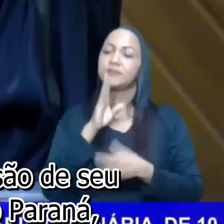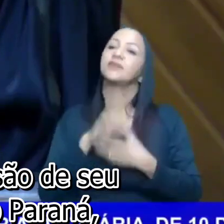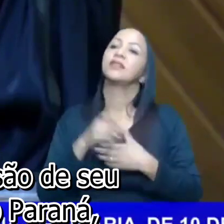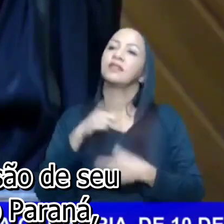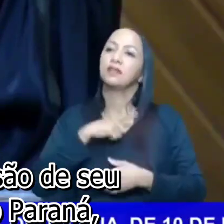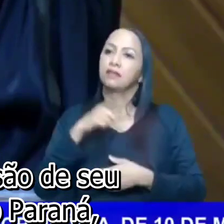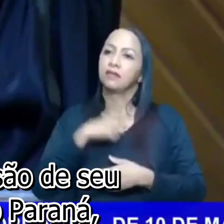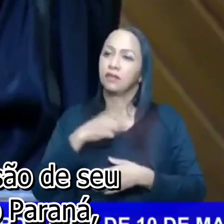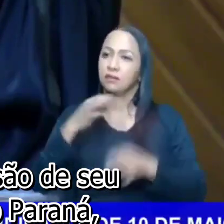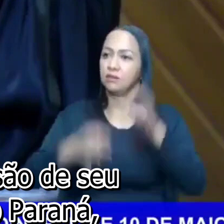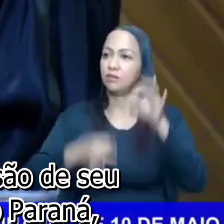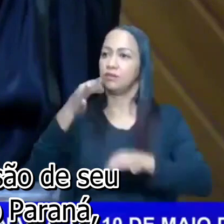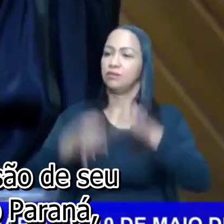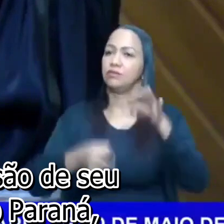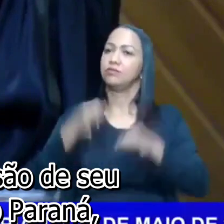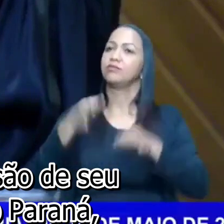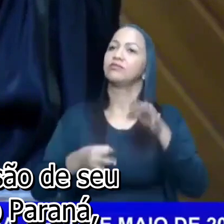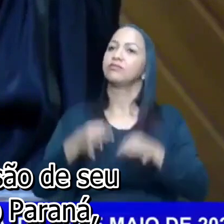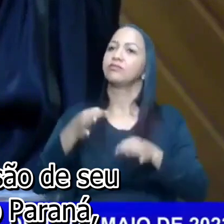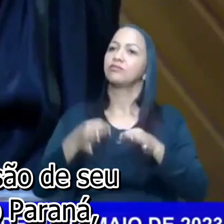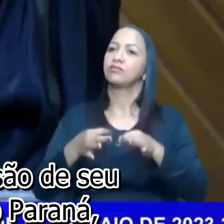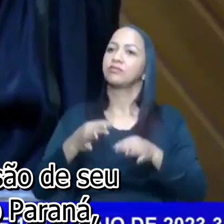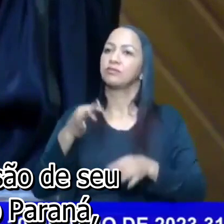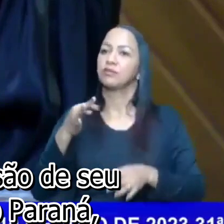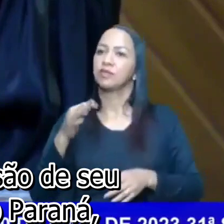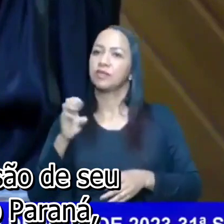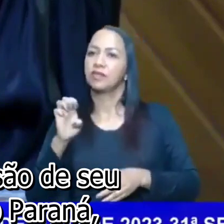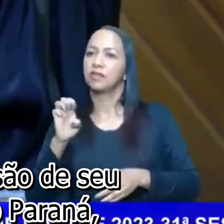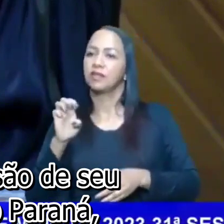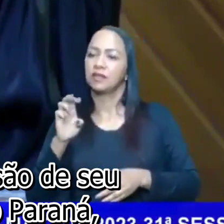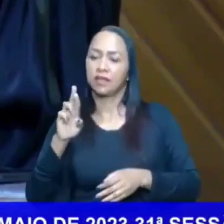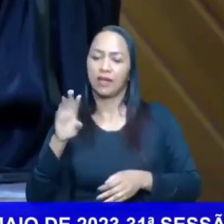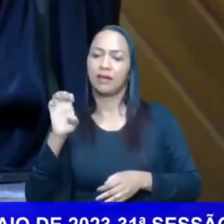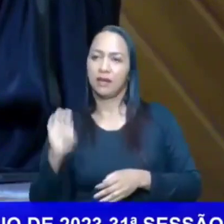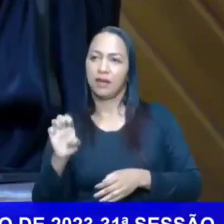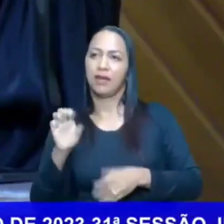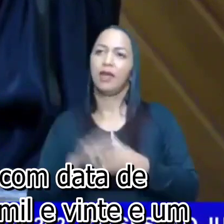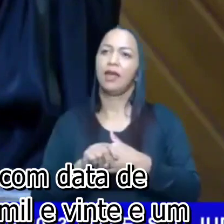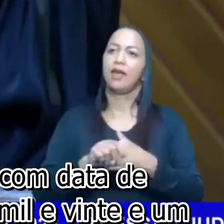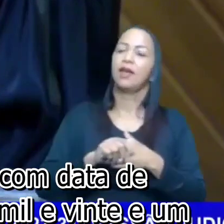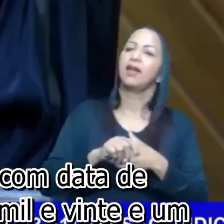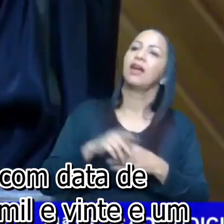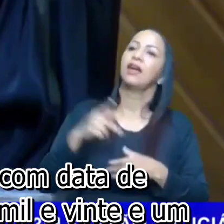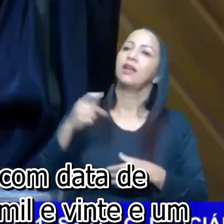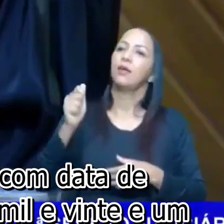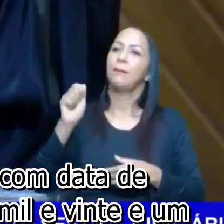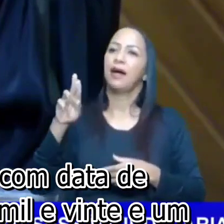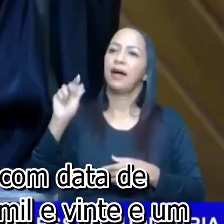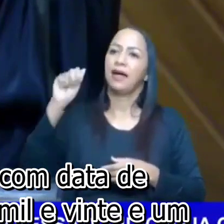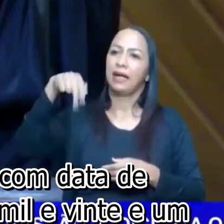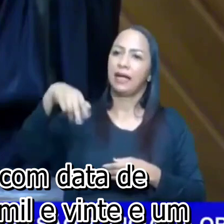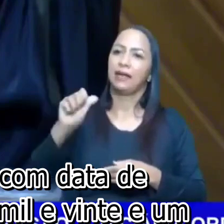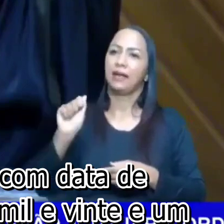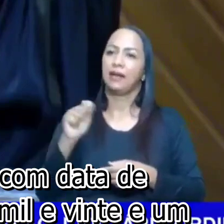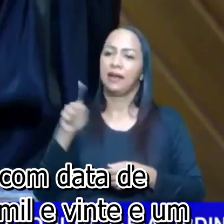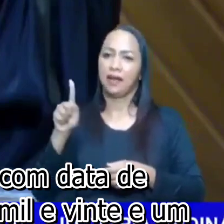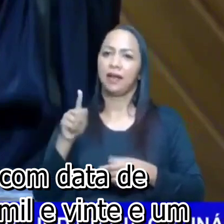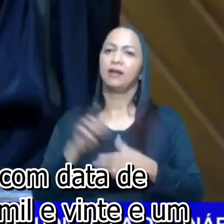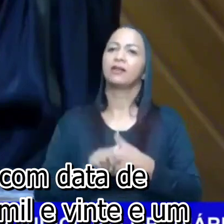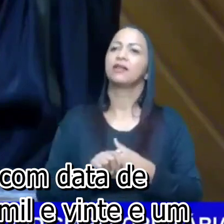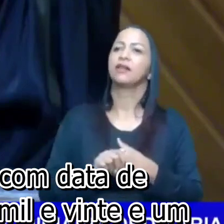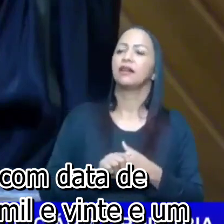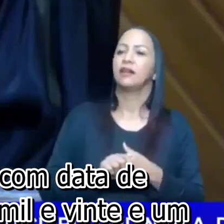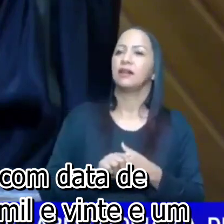trago julgamento do TRE do Paraná, de relatoria do desembargador Rogério de Assis, com data de julgamento